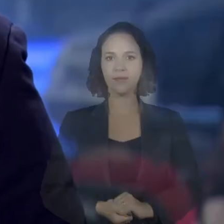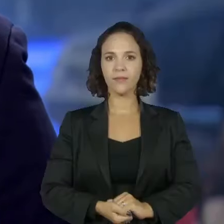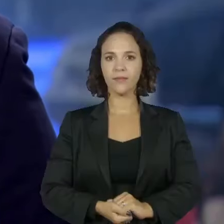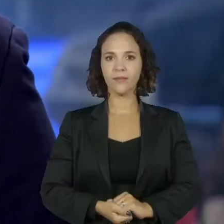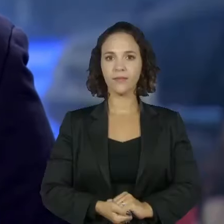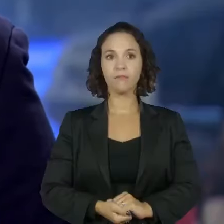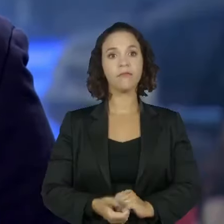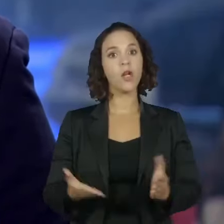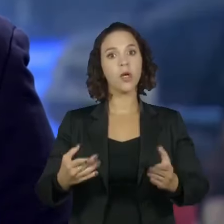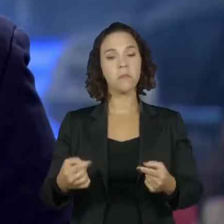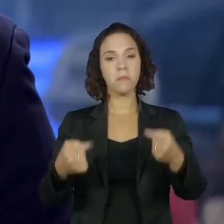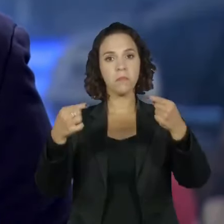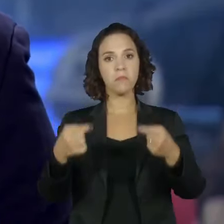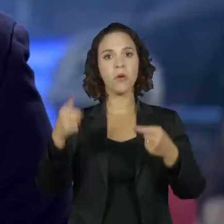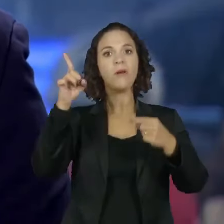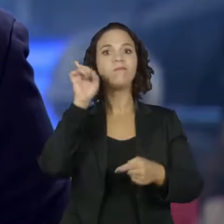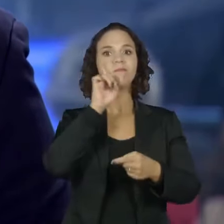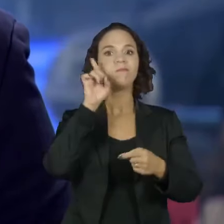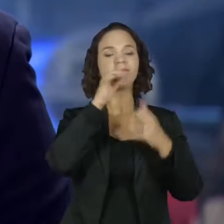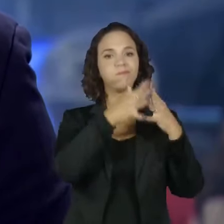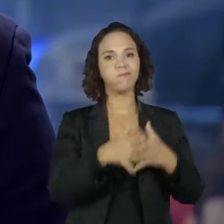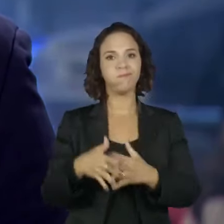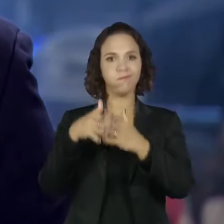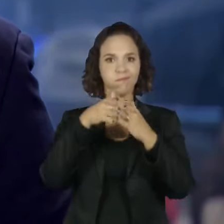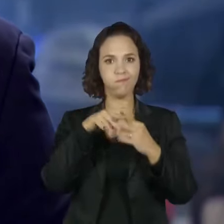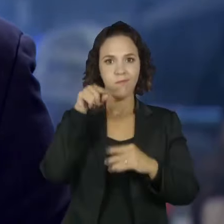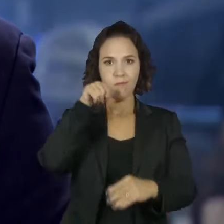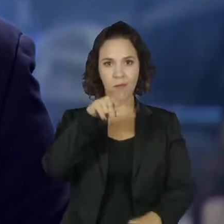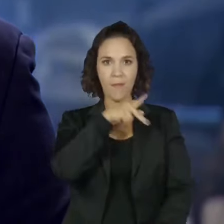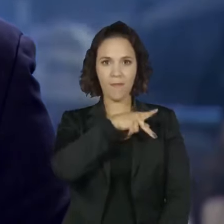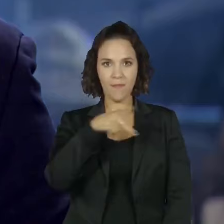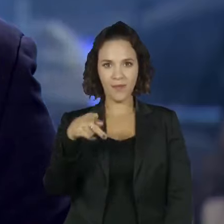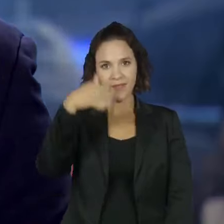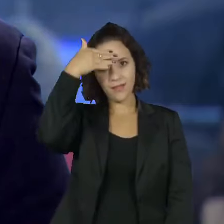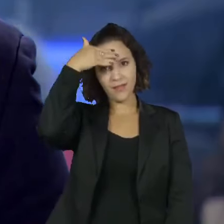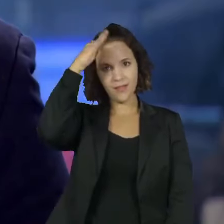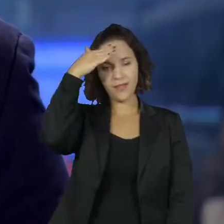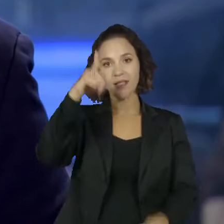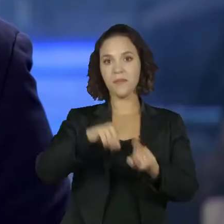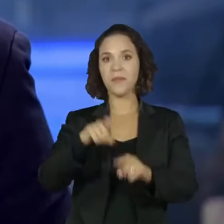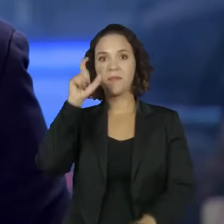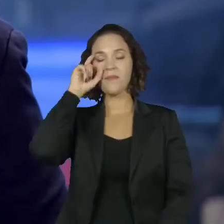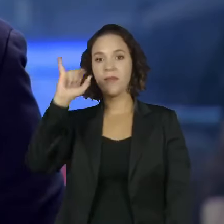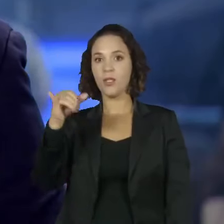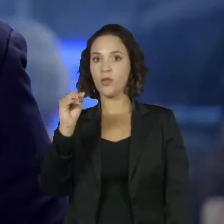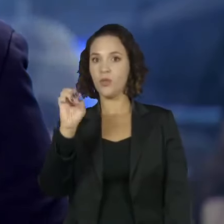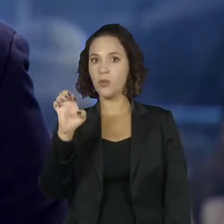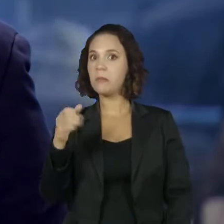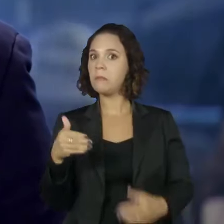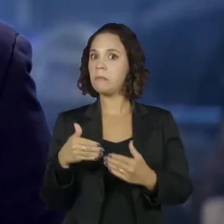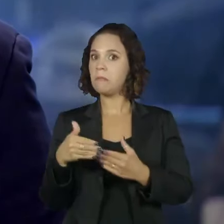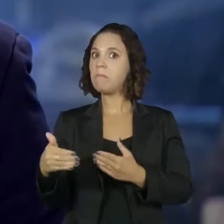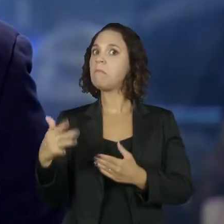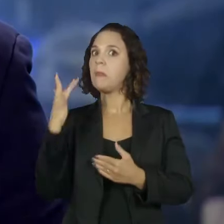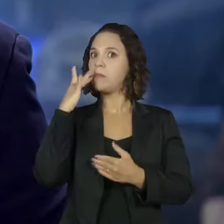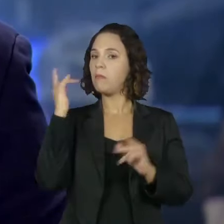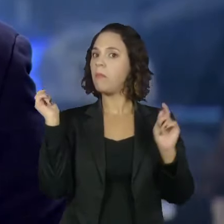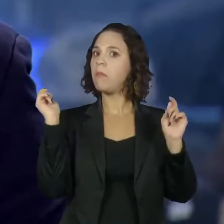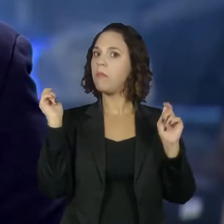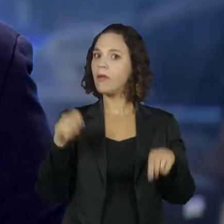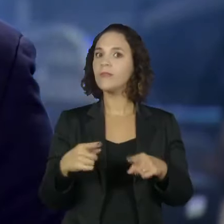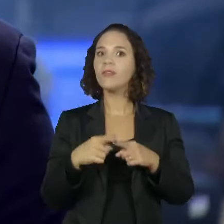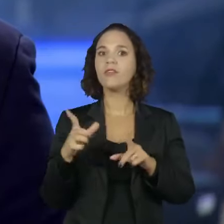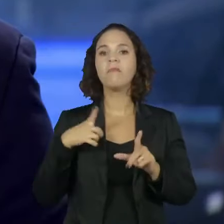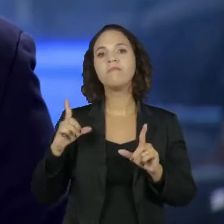uma nova disputa presidencial nos Estados Unidos entre Donald trump e Joe biden se mostra cada vez mais possível depois das